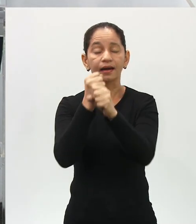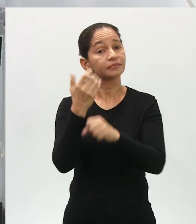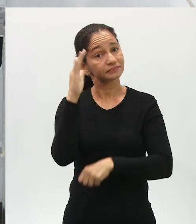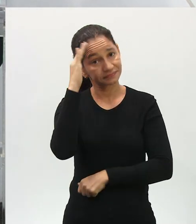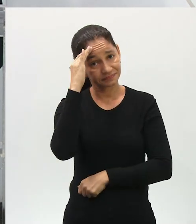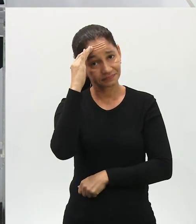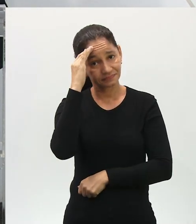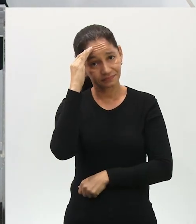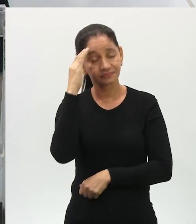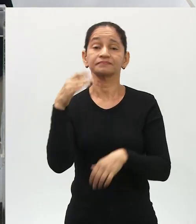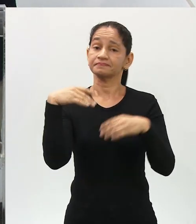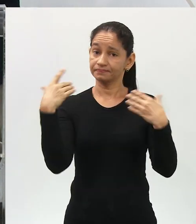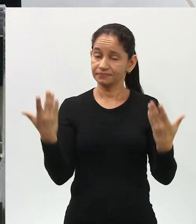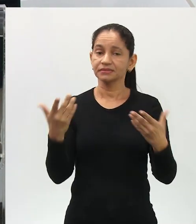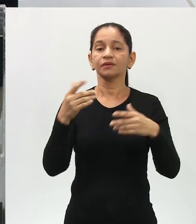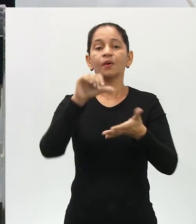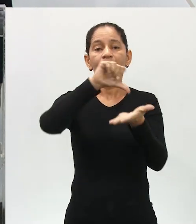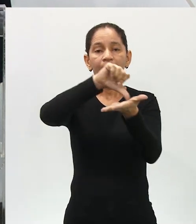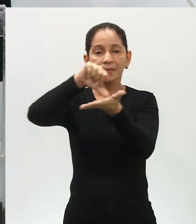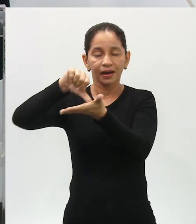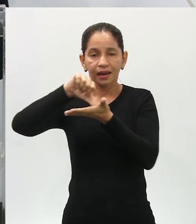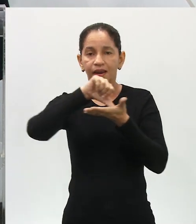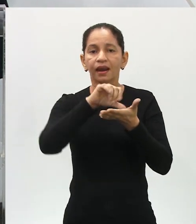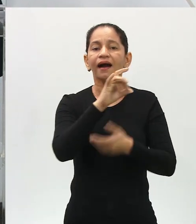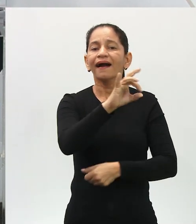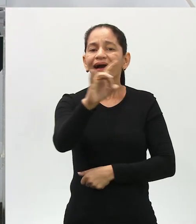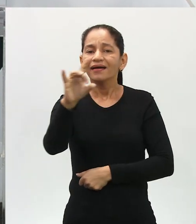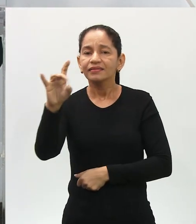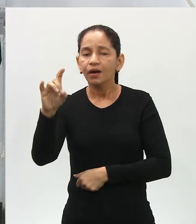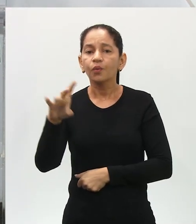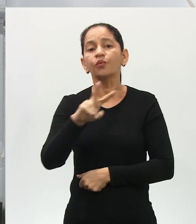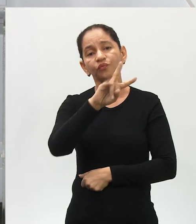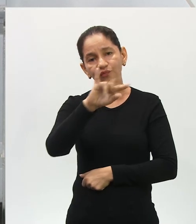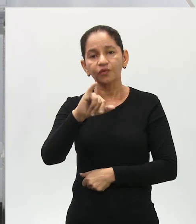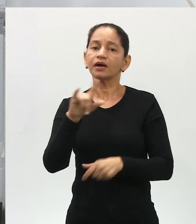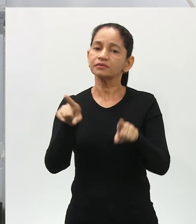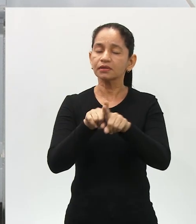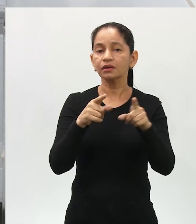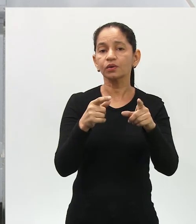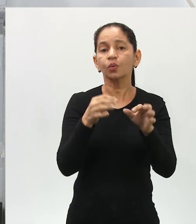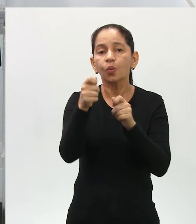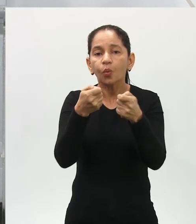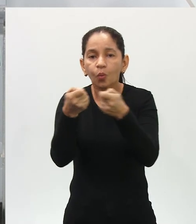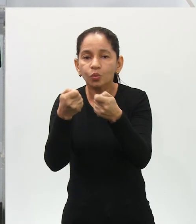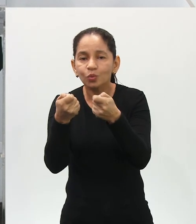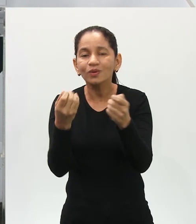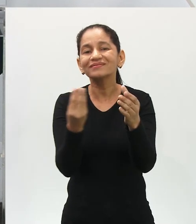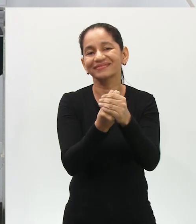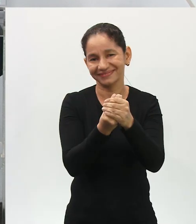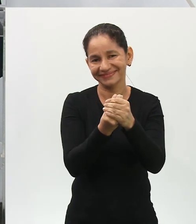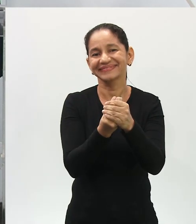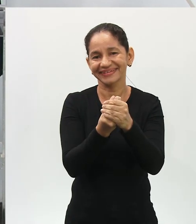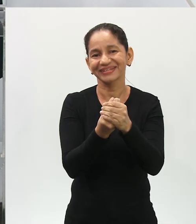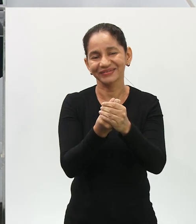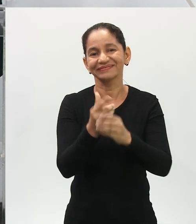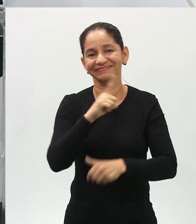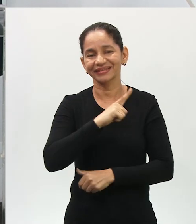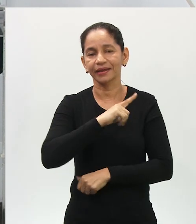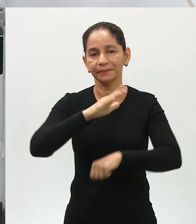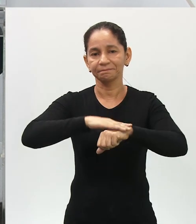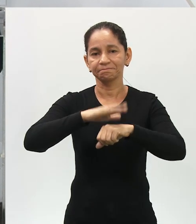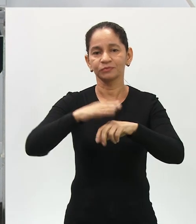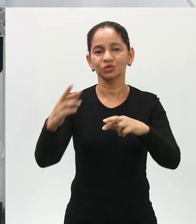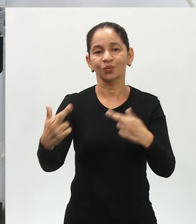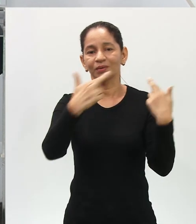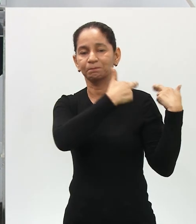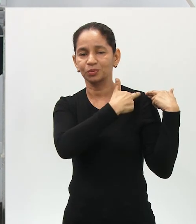as ações de cada unidade do governo, cada órgão, vai sofrer também um controle interno, né? Dentro de cada órgão